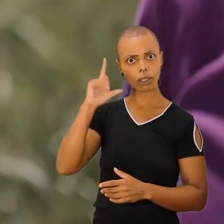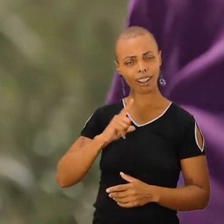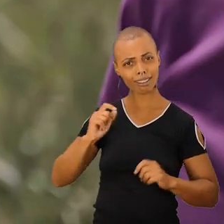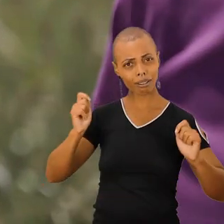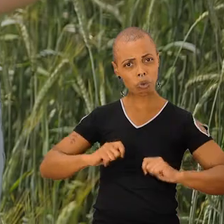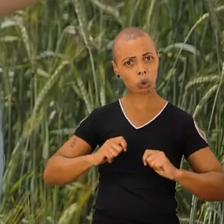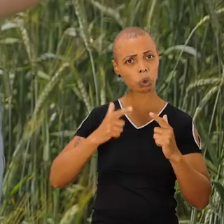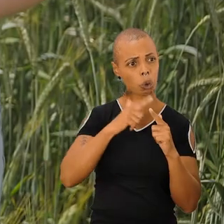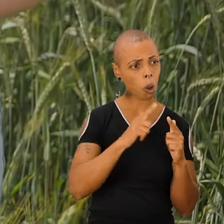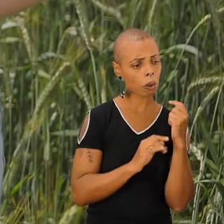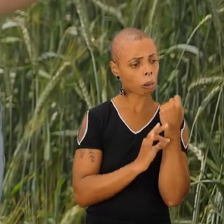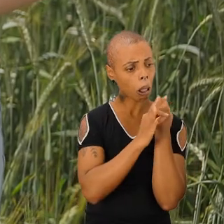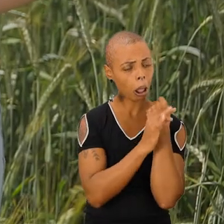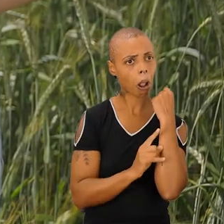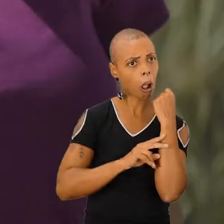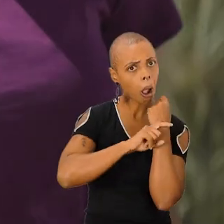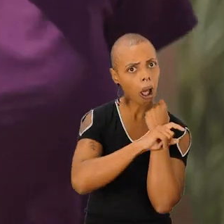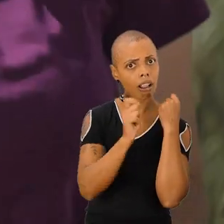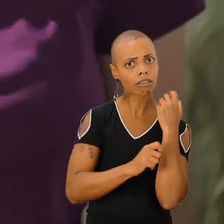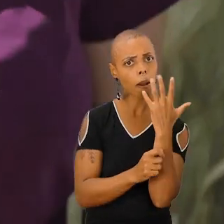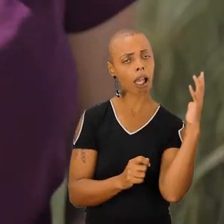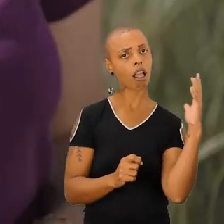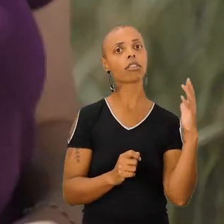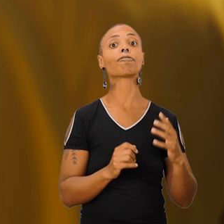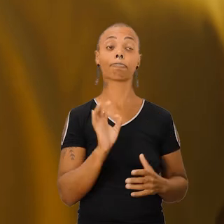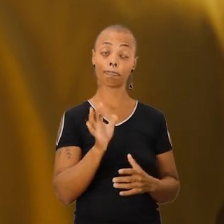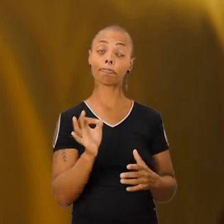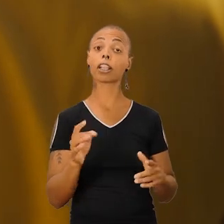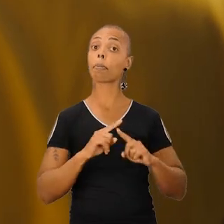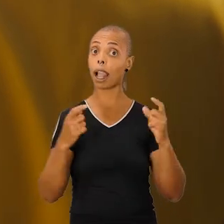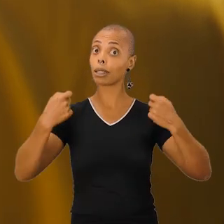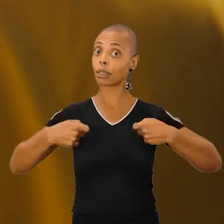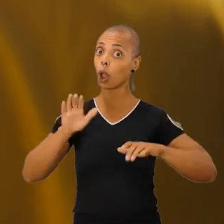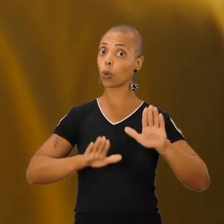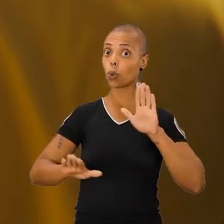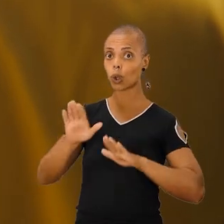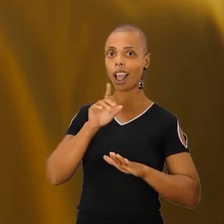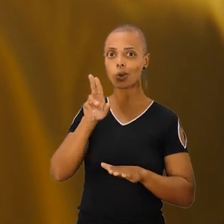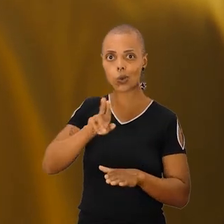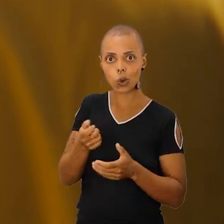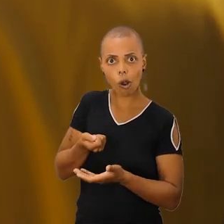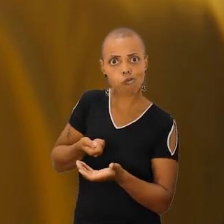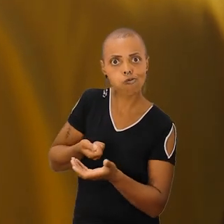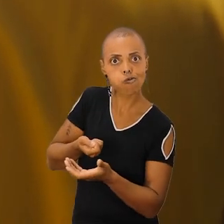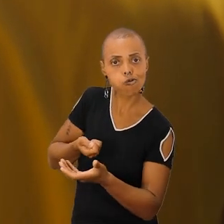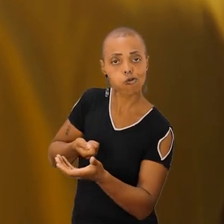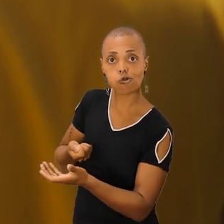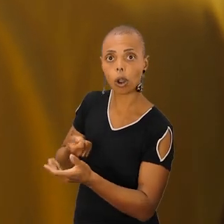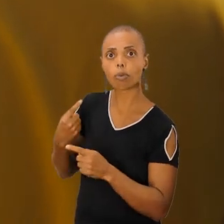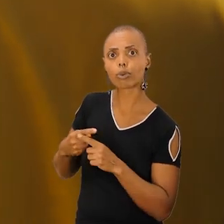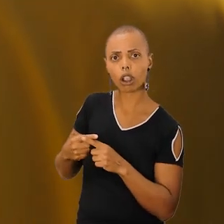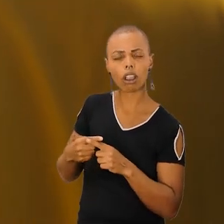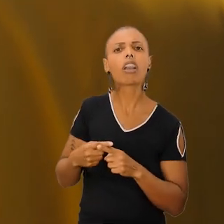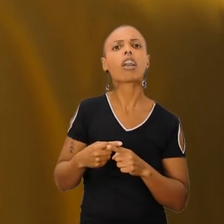eu nem sabia que tinha tantas pragas e doenças que as plantinhas podiam pegar. Uhum. Mas olha, é preciso ter cuidado com os defensivos,